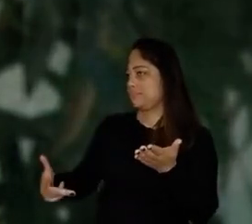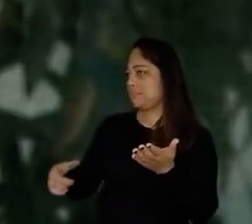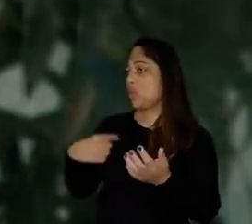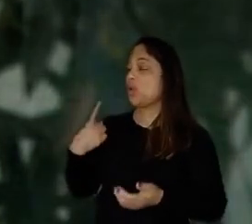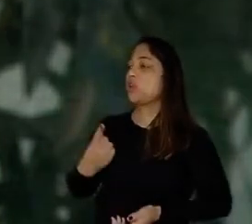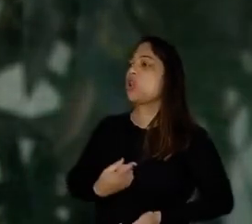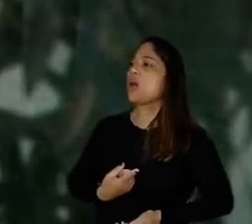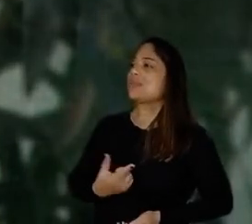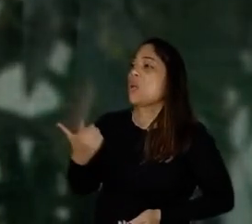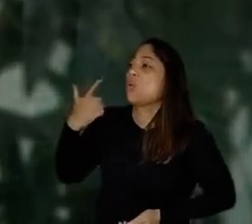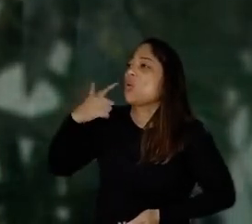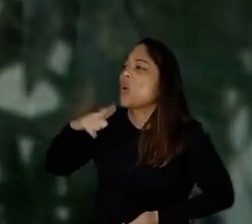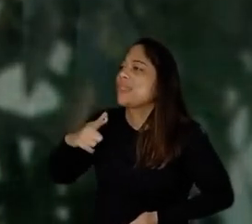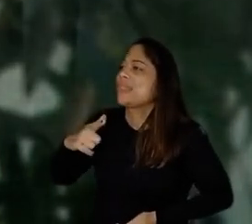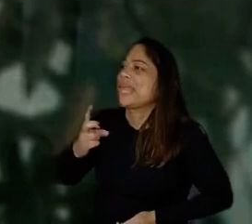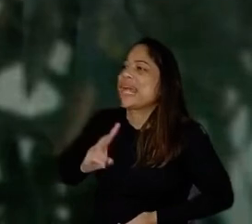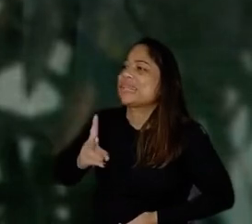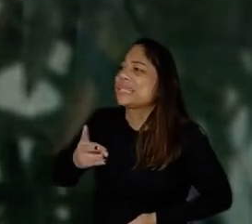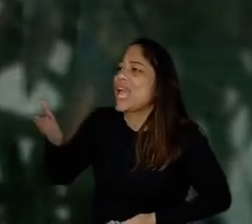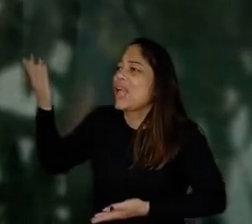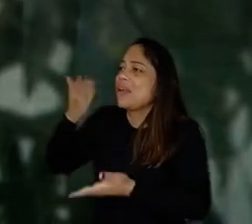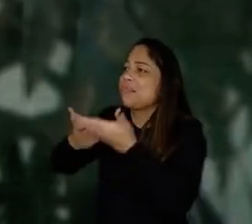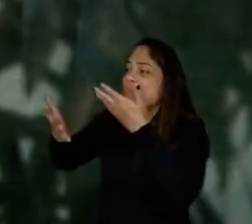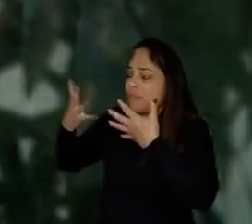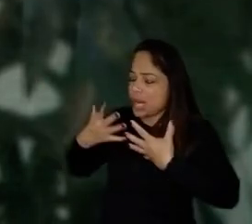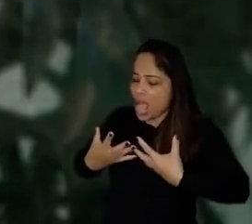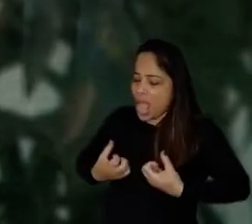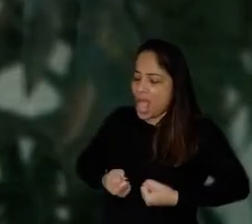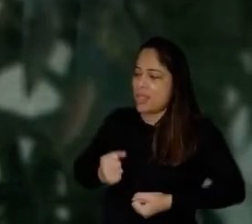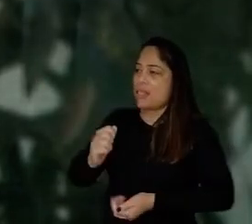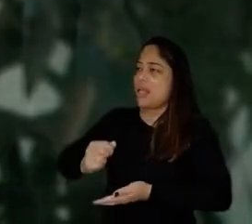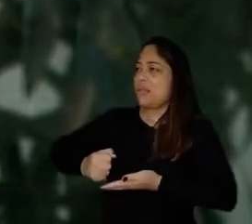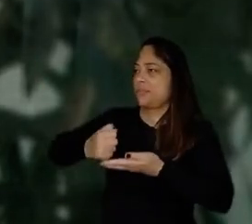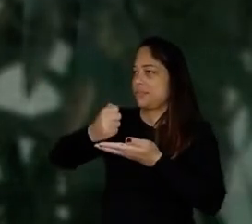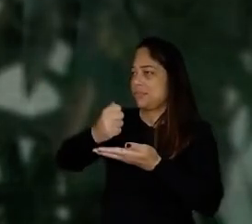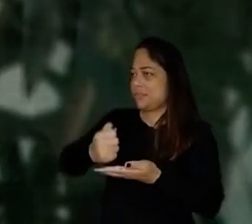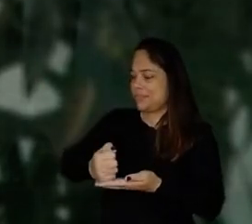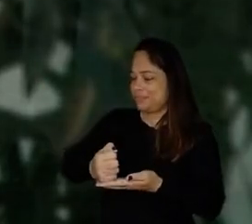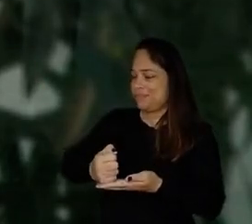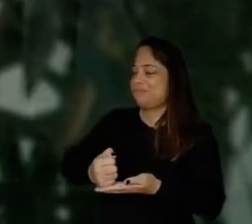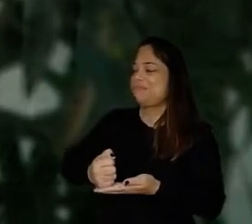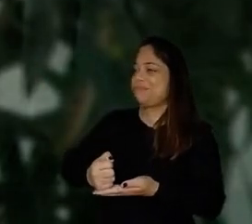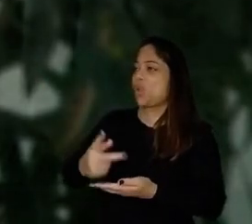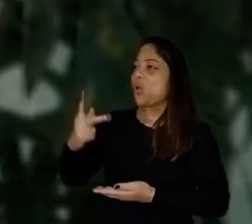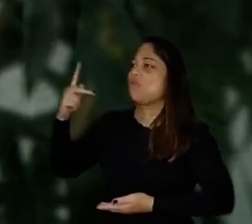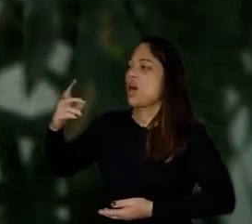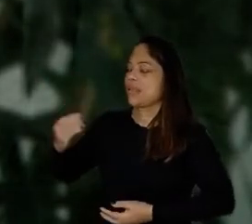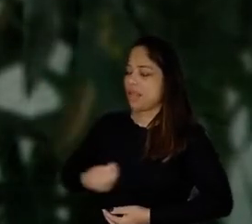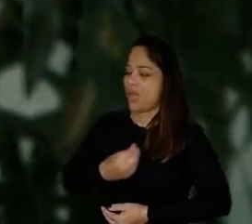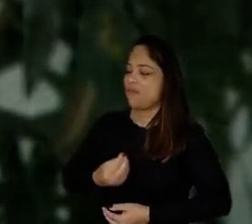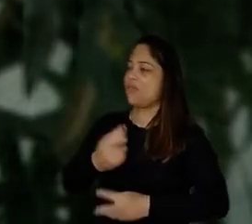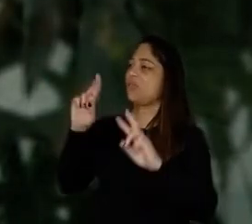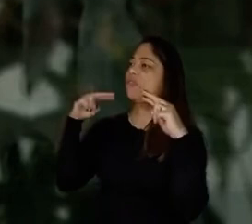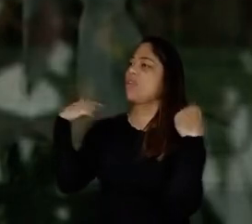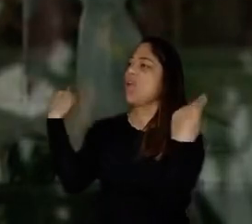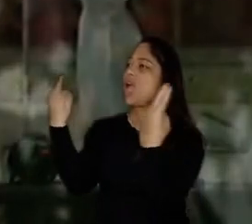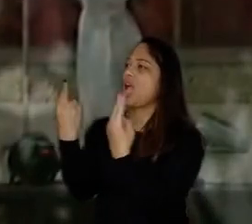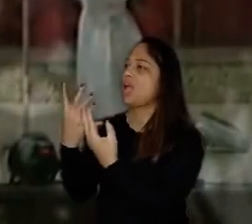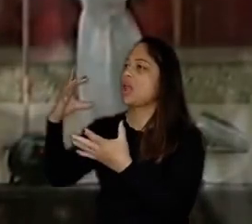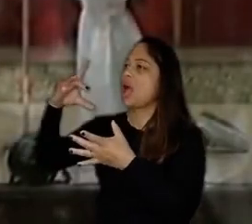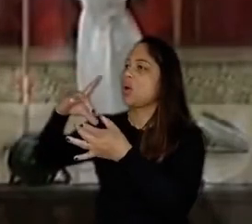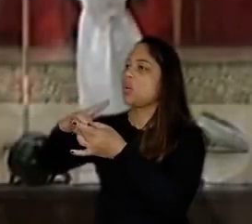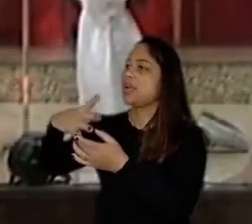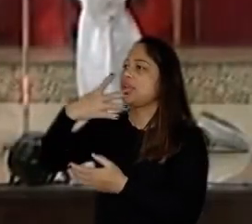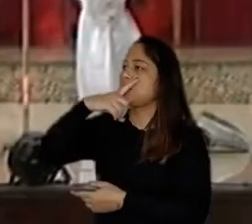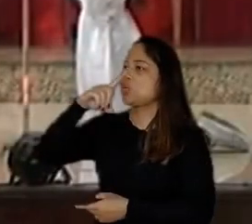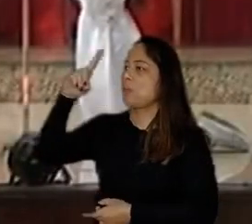que possamos colher continuamente os frutos da vossa redenção. Vós que viveis e reinais com